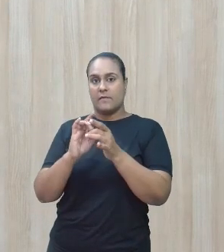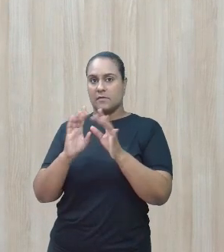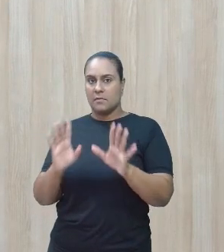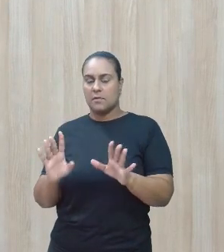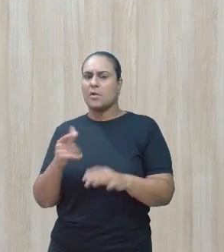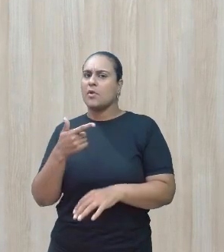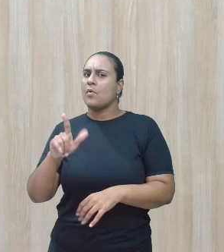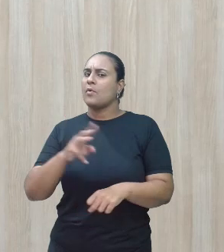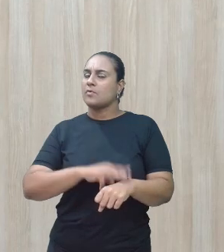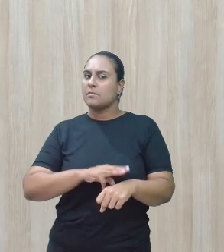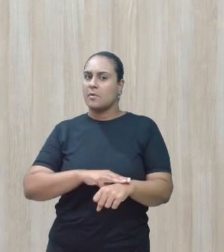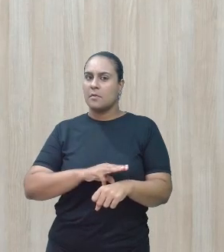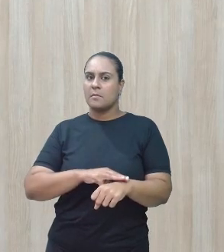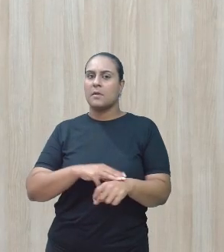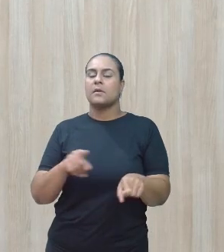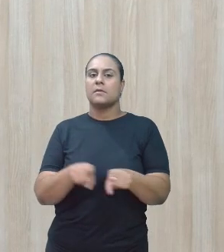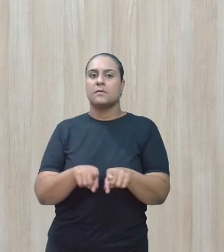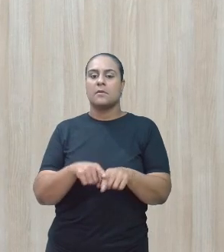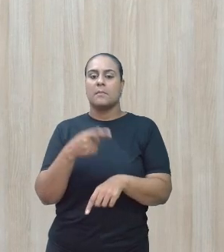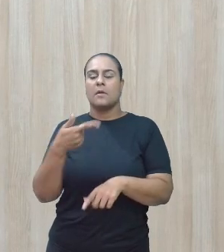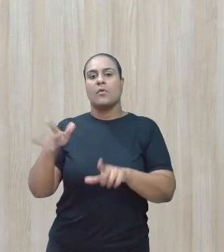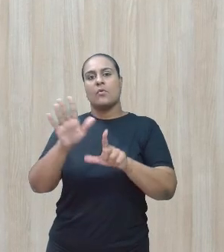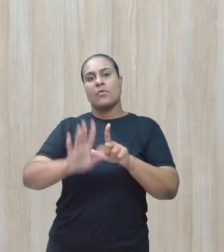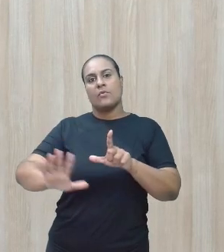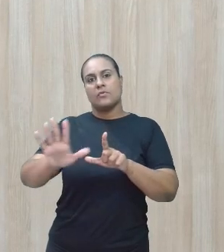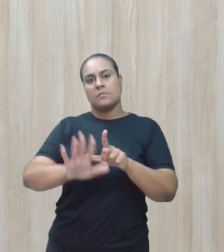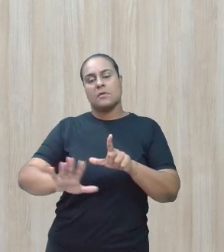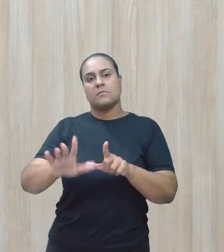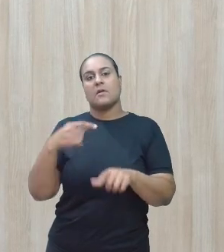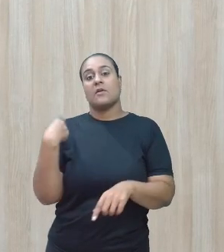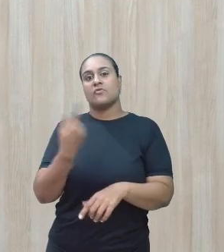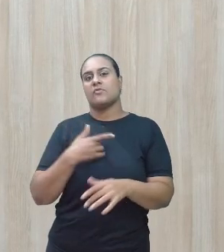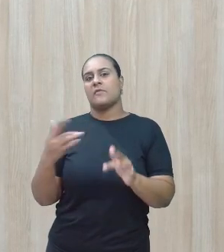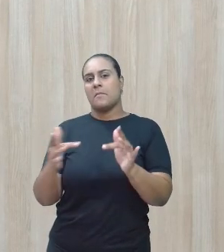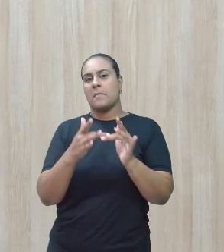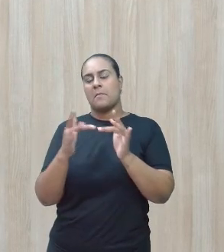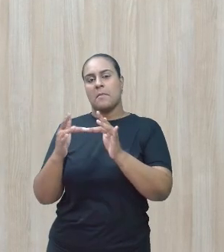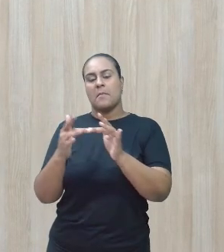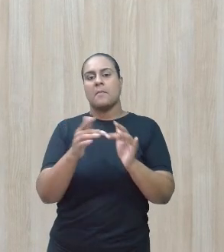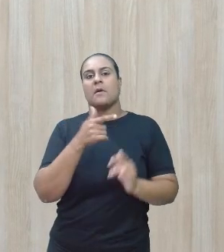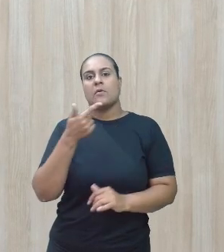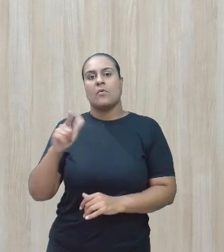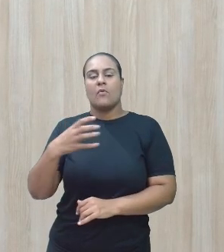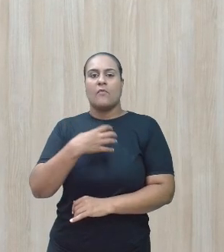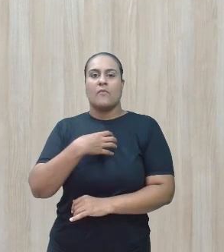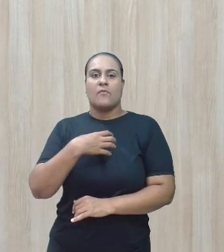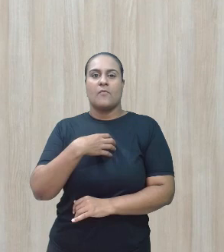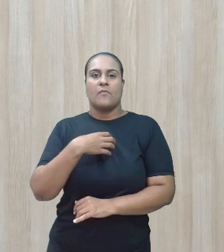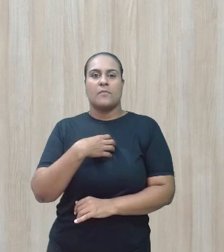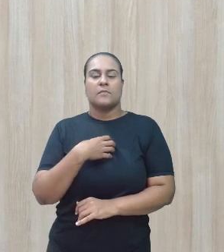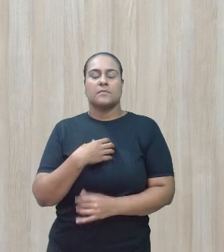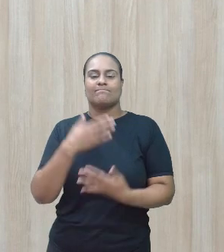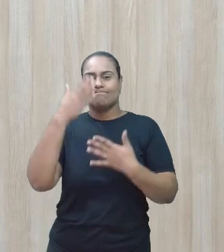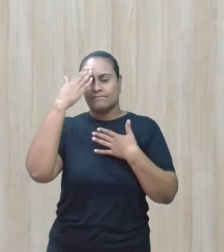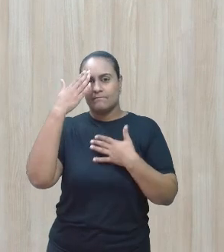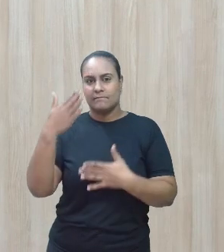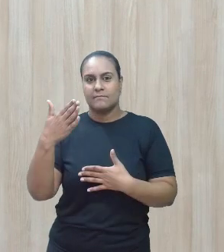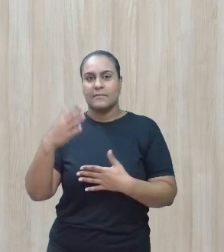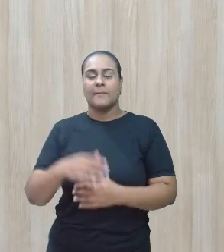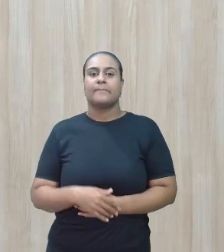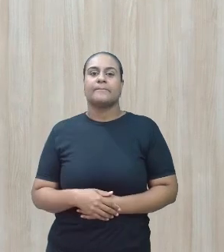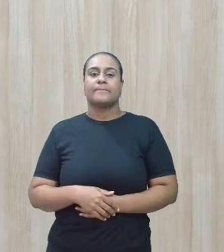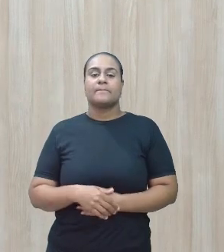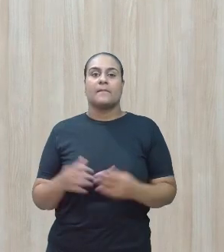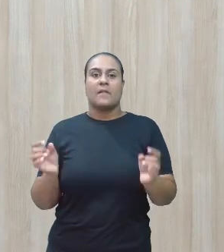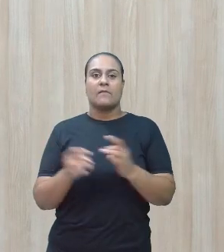outros momentos essa aula vai estar em outras plataformas, a gente vai entrar em contato de outros modos, tá certo? Muito obrigado, fico por